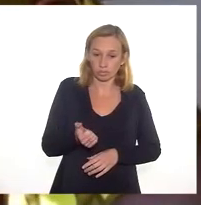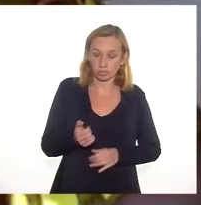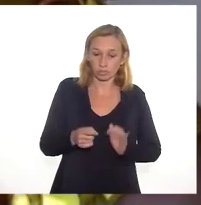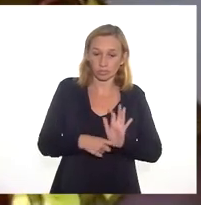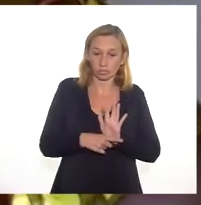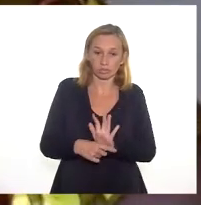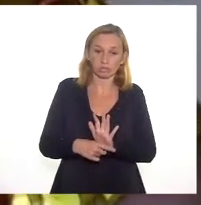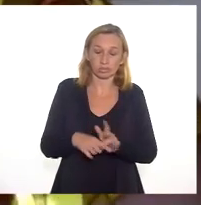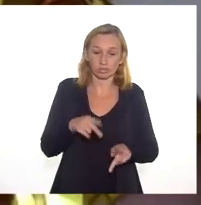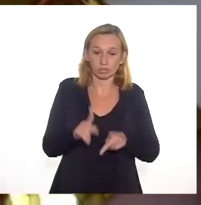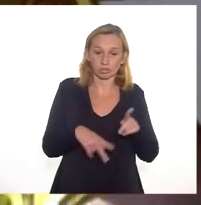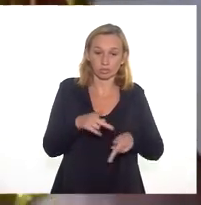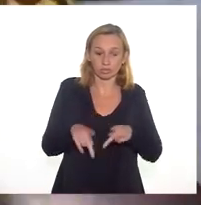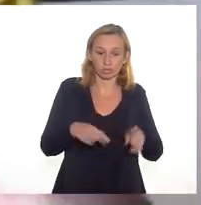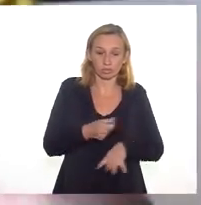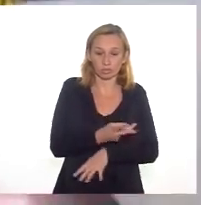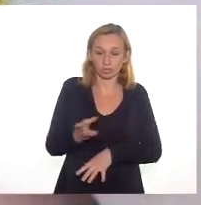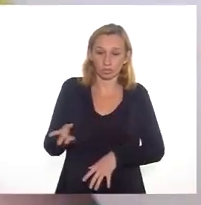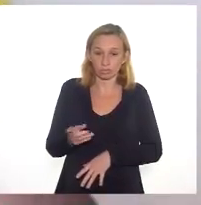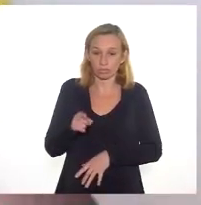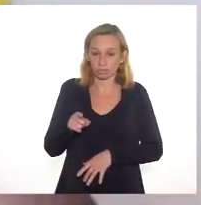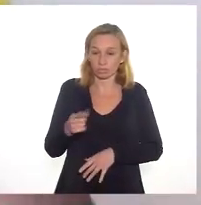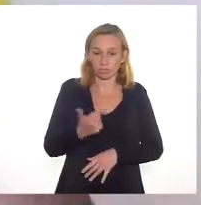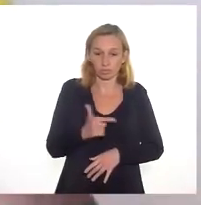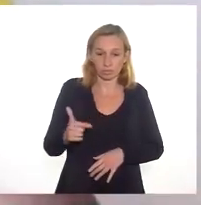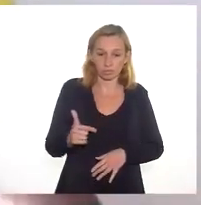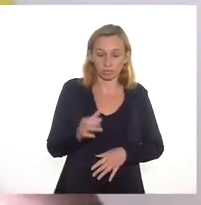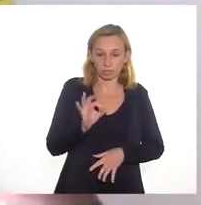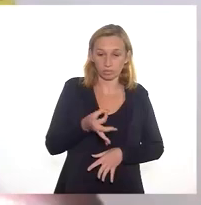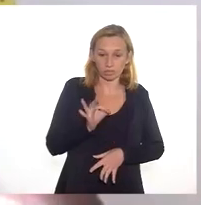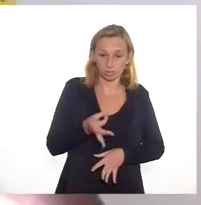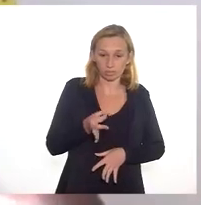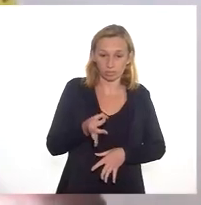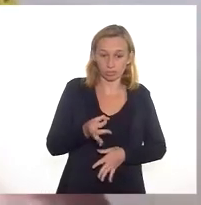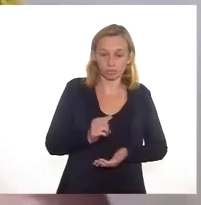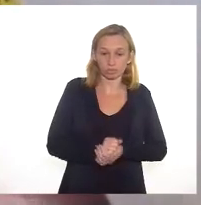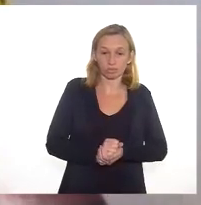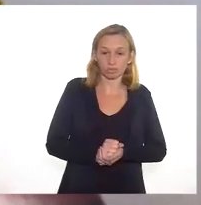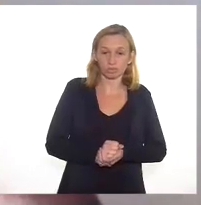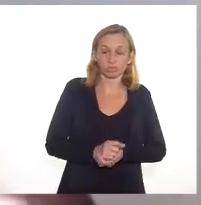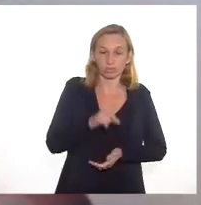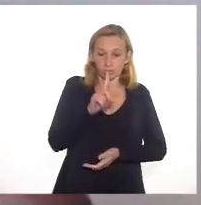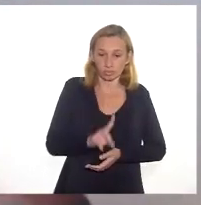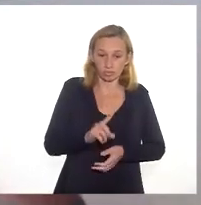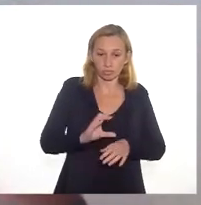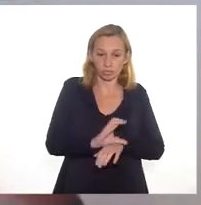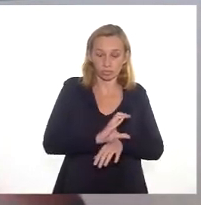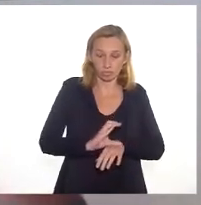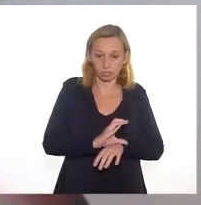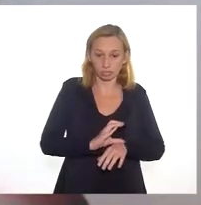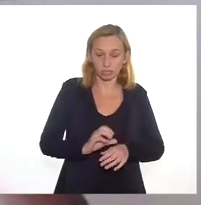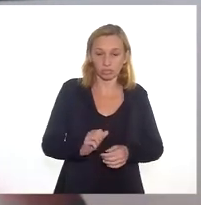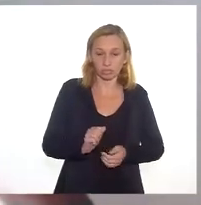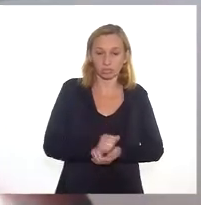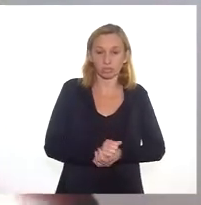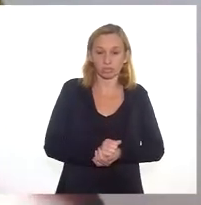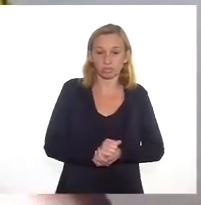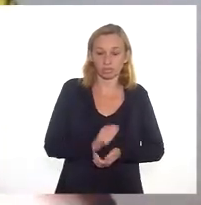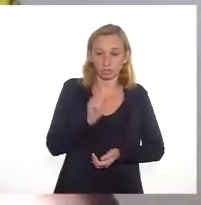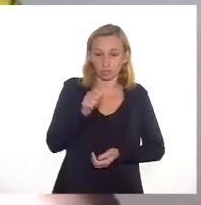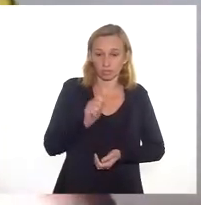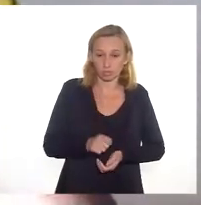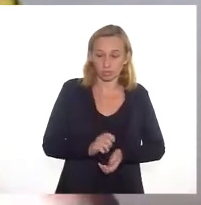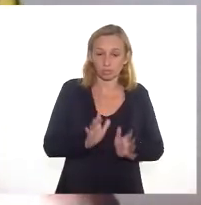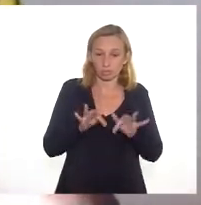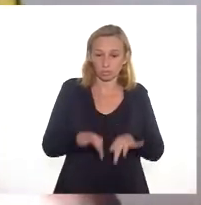da população e o quanto que elas não garantem o nosso direito constitucional à educação. Por